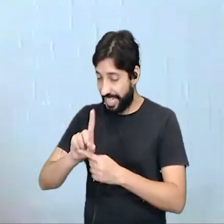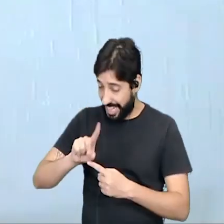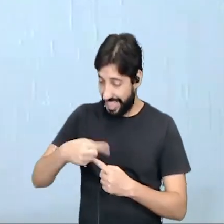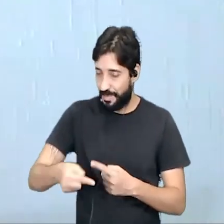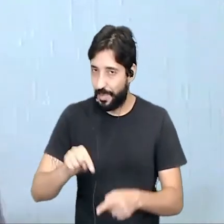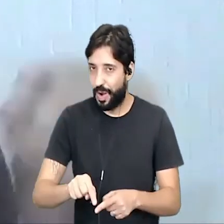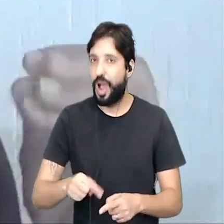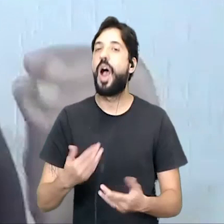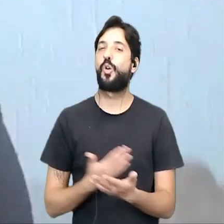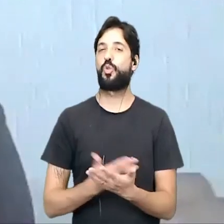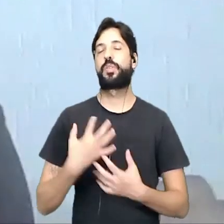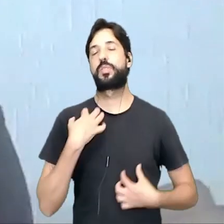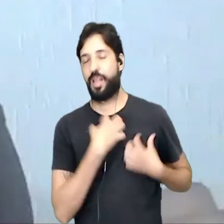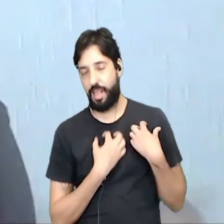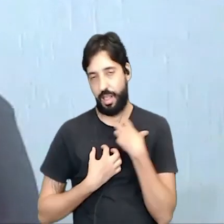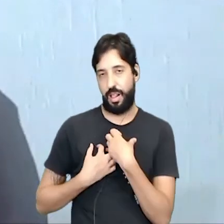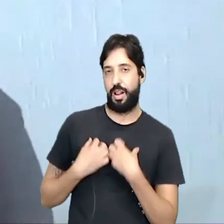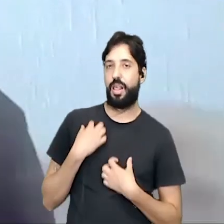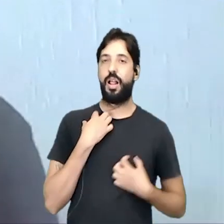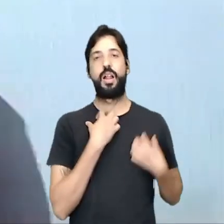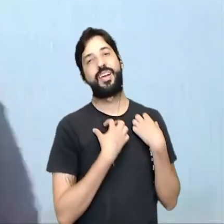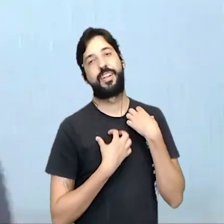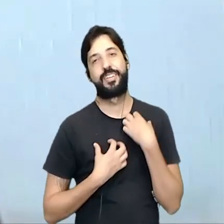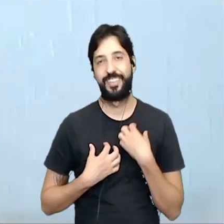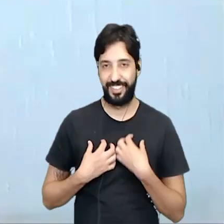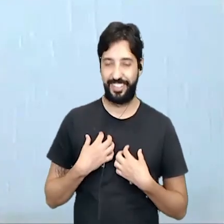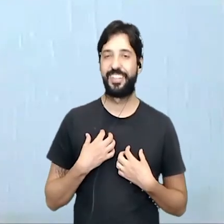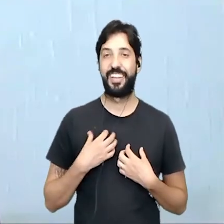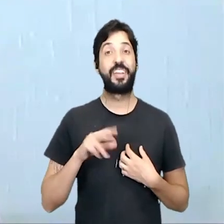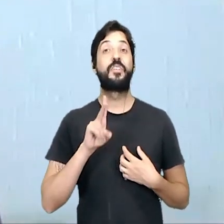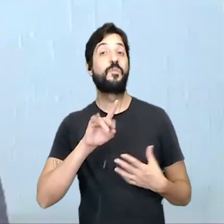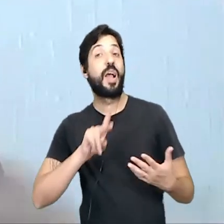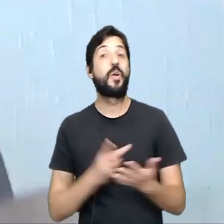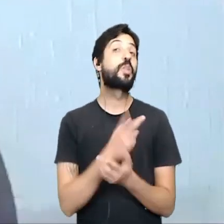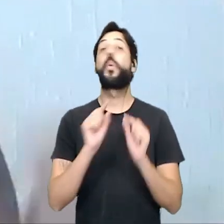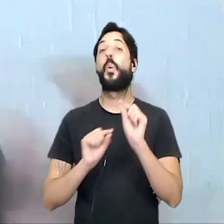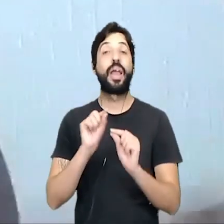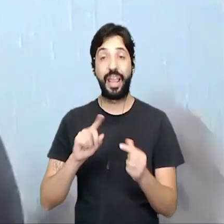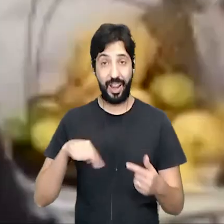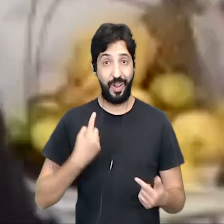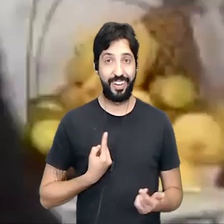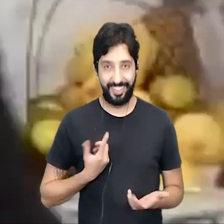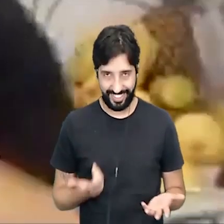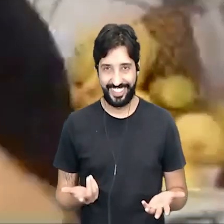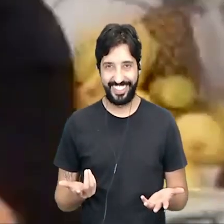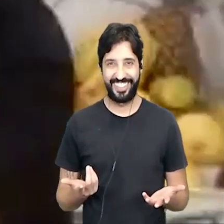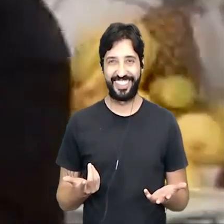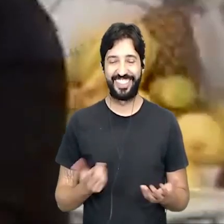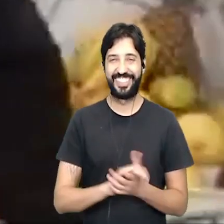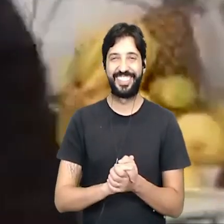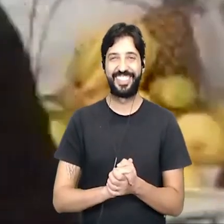Depois da buzina, a gente começou a ter angústia. É a angústia de saber o que vai acontecer com a